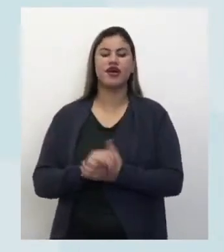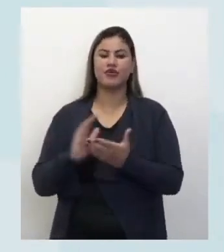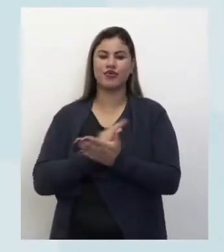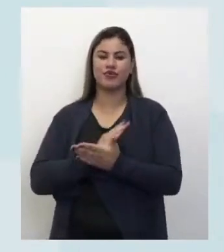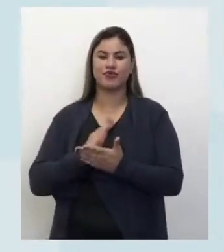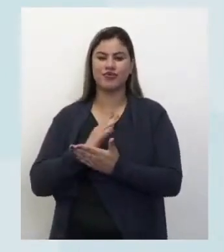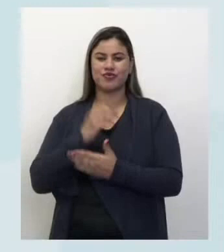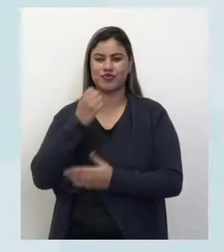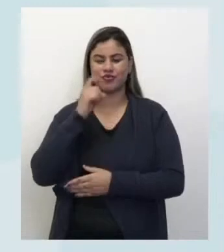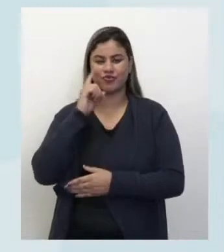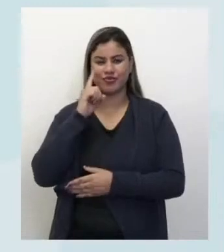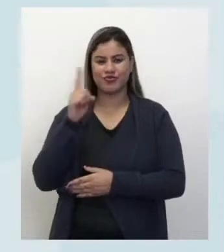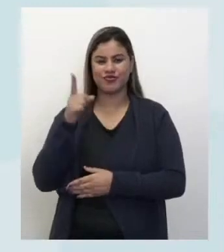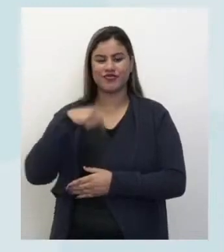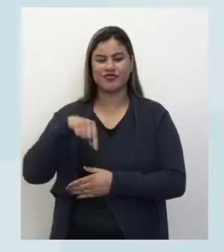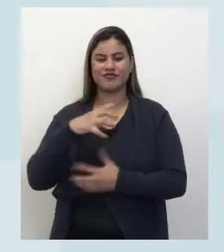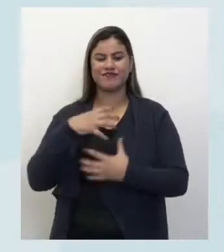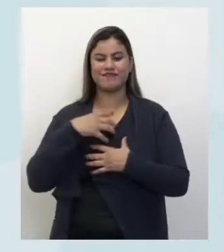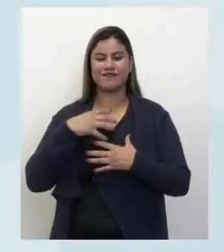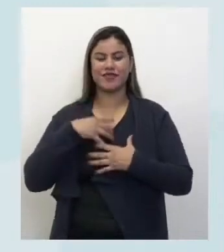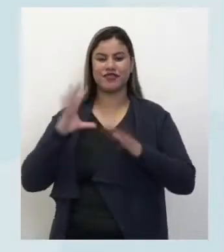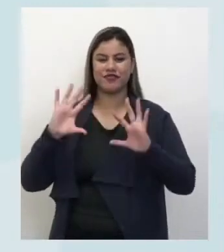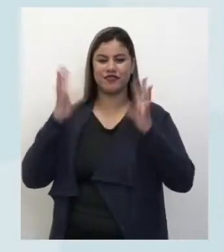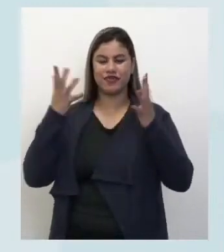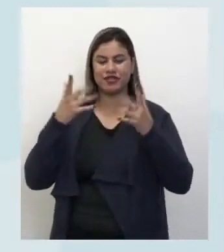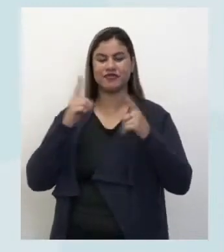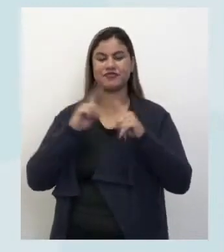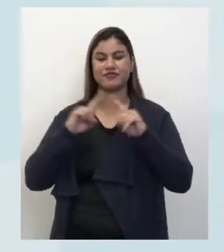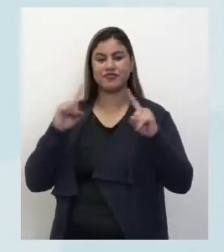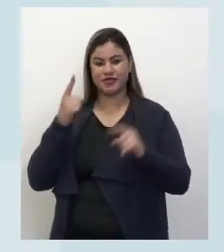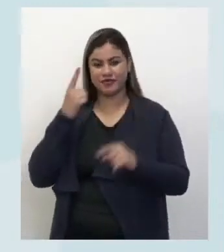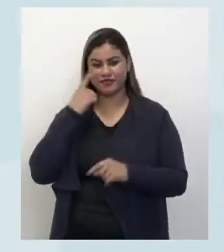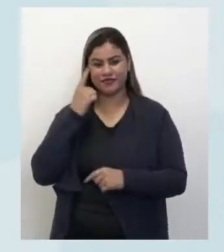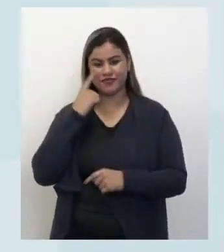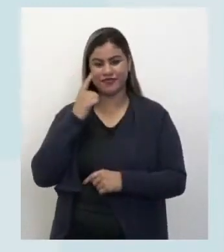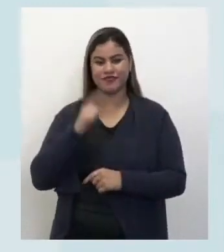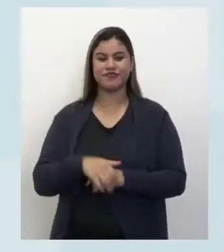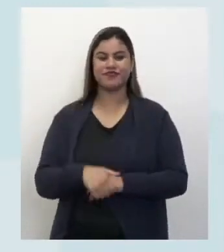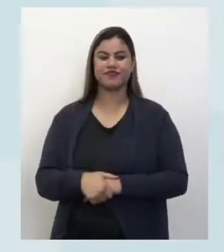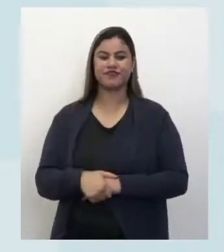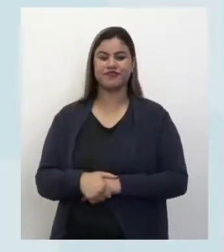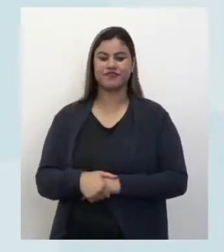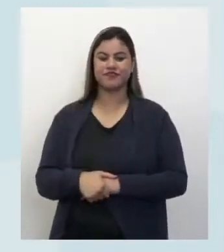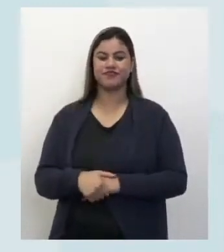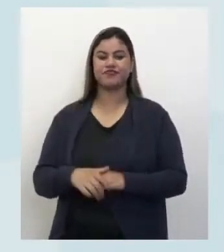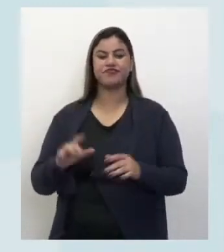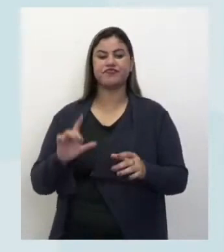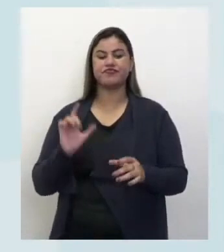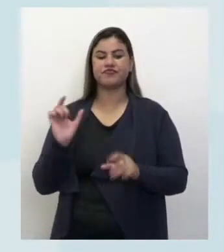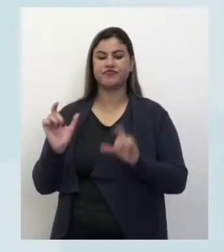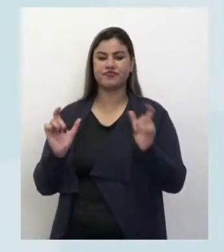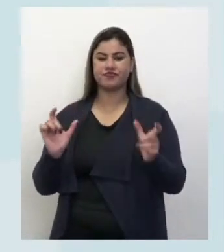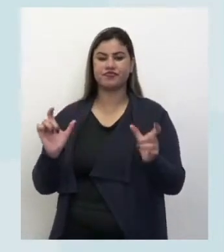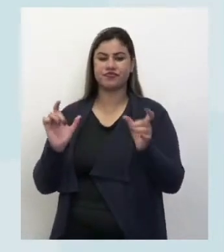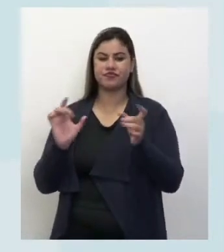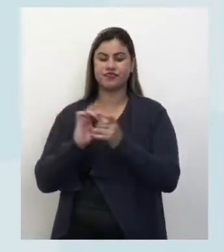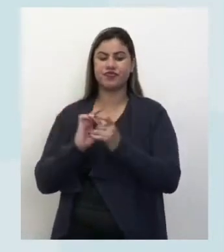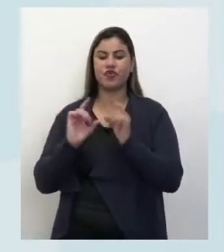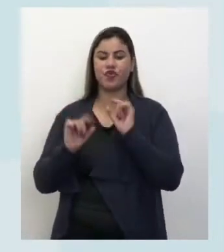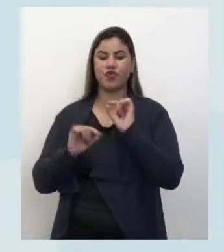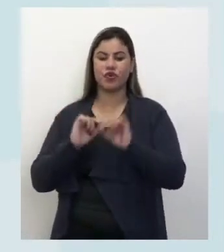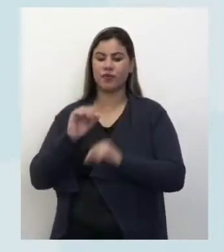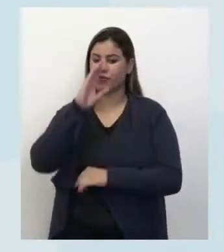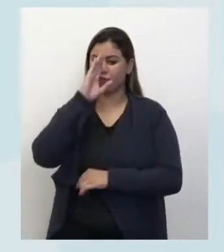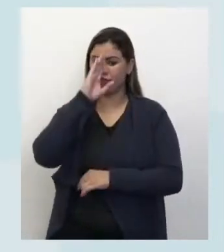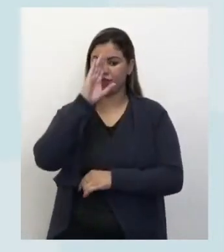então estamos em ritmo de festa, né? Mas vamos lá. as conjunções, eu coloquei então aí as principais